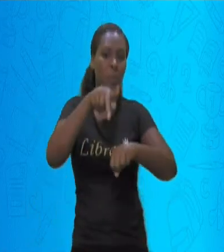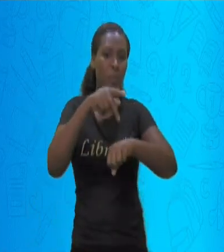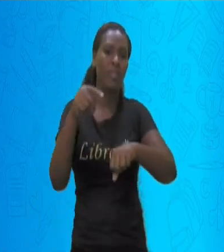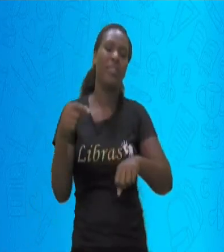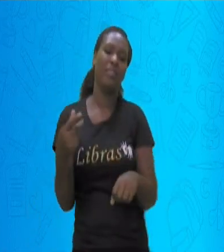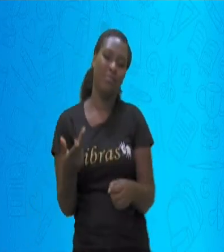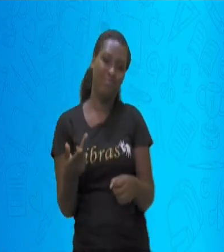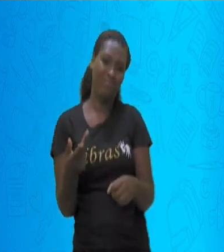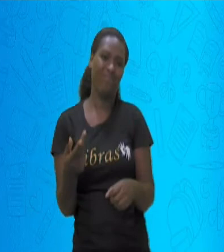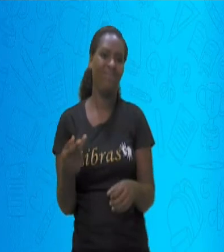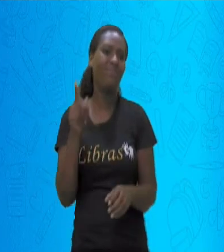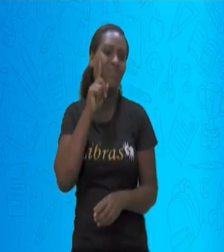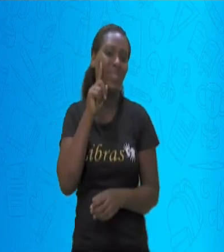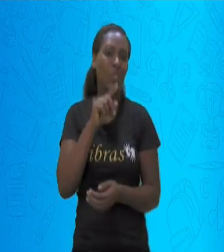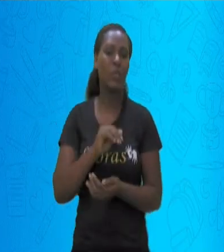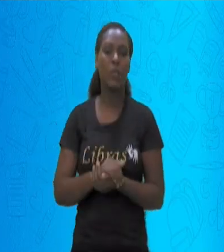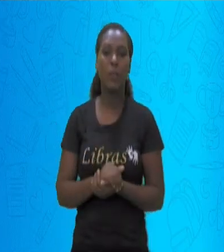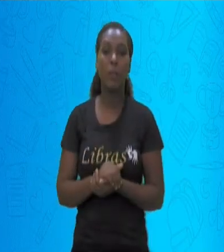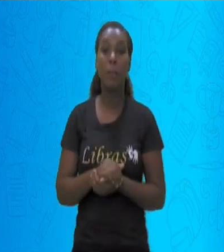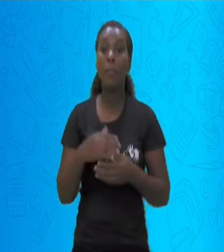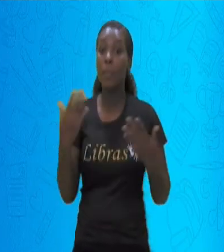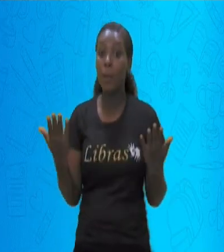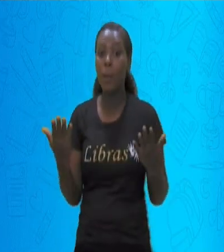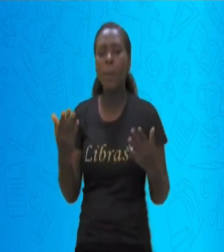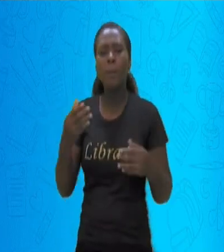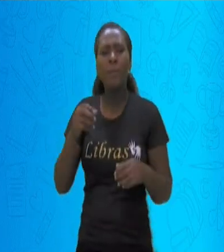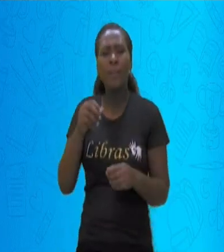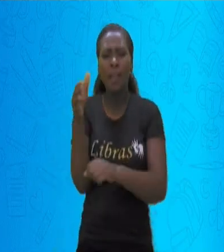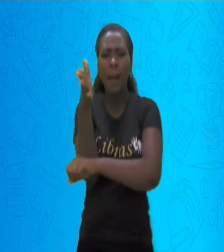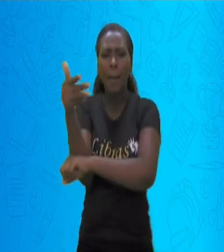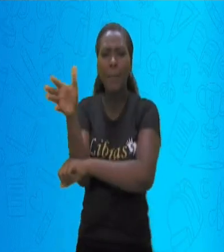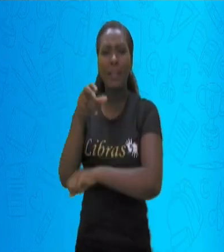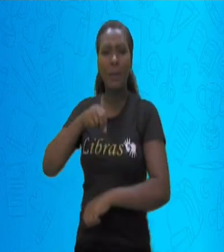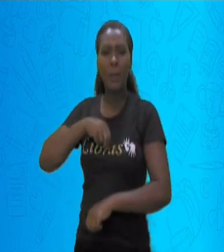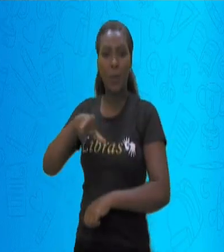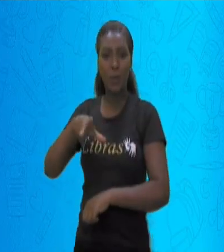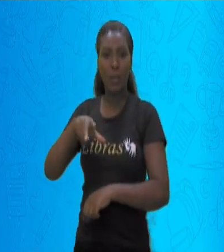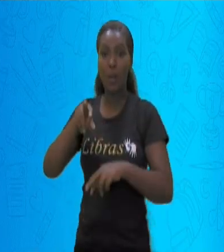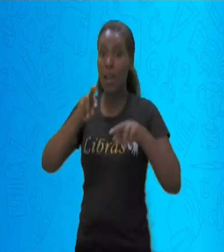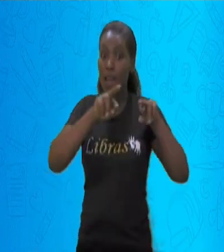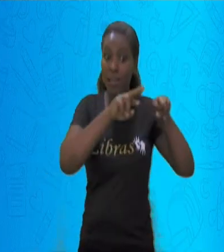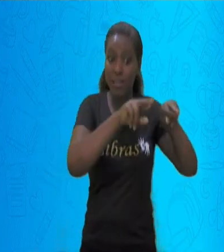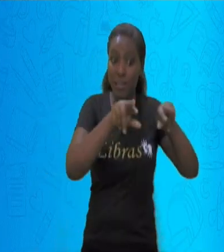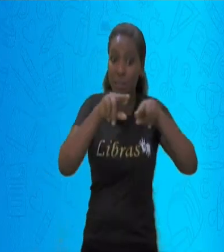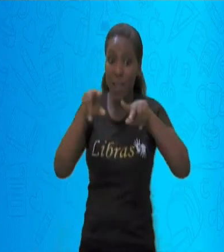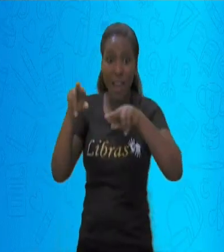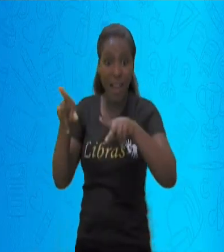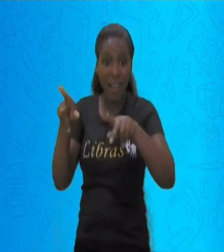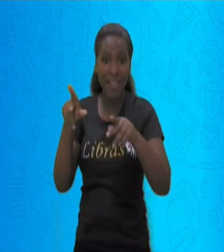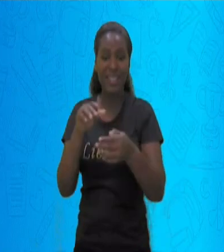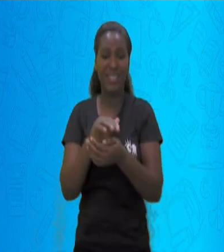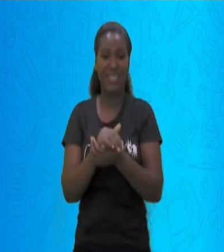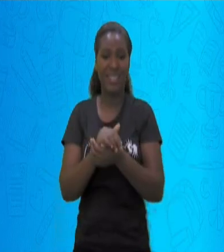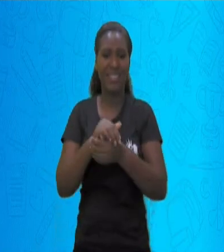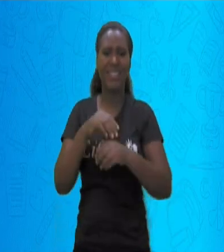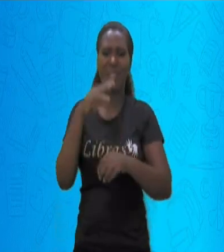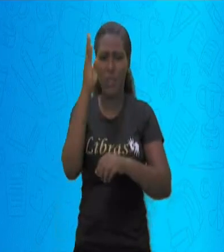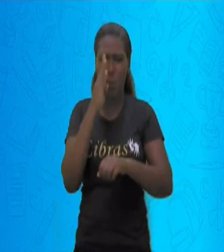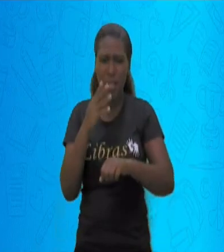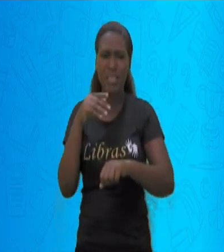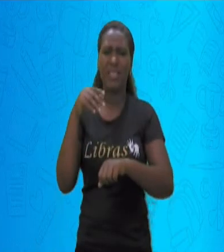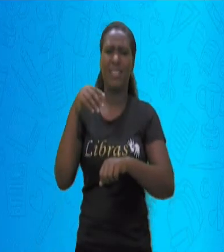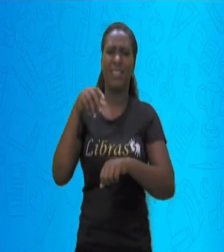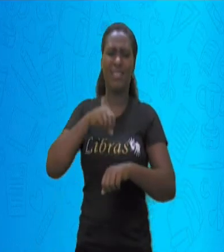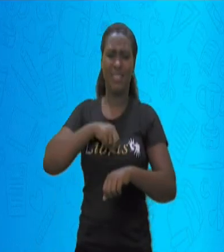Portugal é diferente da bandeira do Brasil, é diferente da bandeira dos Estados Unidos e tem a sua simbologia.